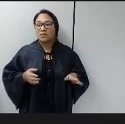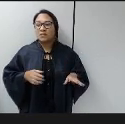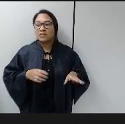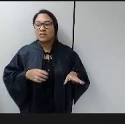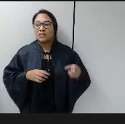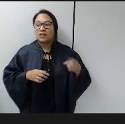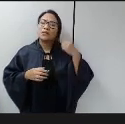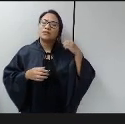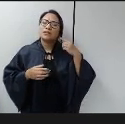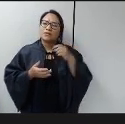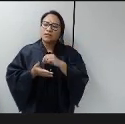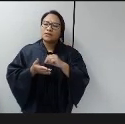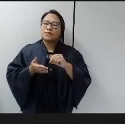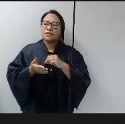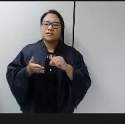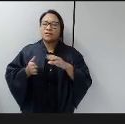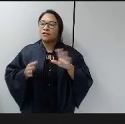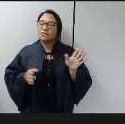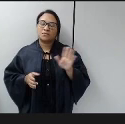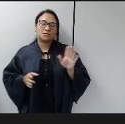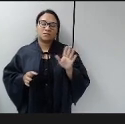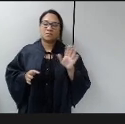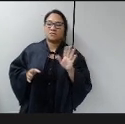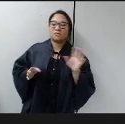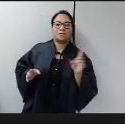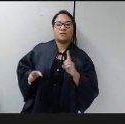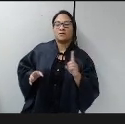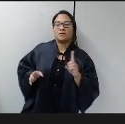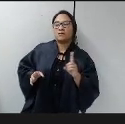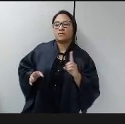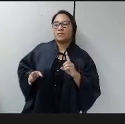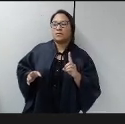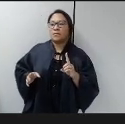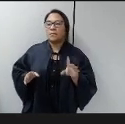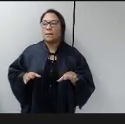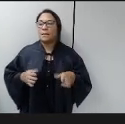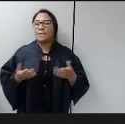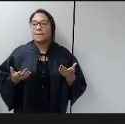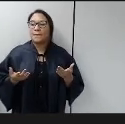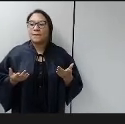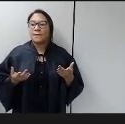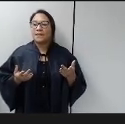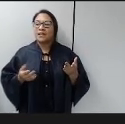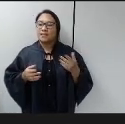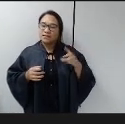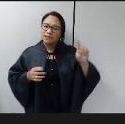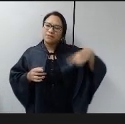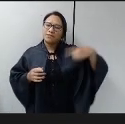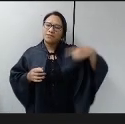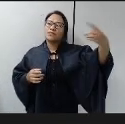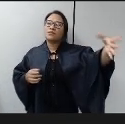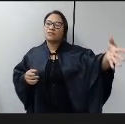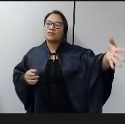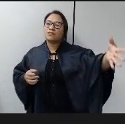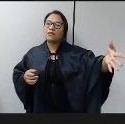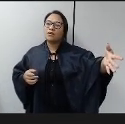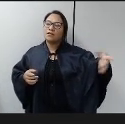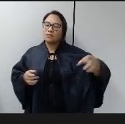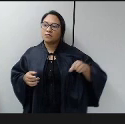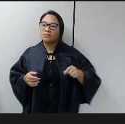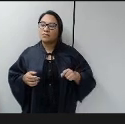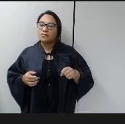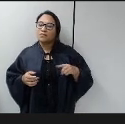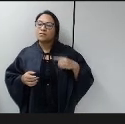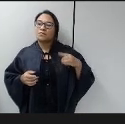doutora Valéria, para... Não. Neste caso? Não. Então, mas, de toda sorte, vamos deixar adiado. Ele fica adiado. Fica adiado para a próxima